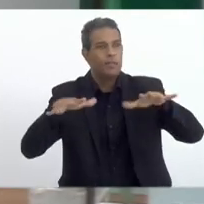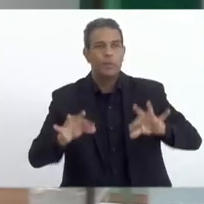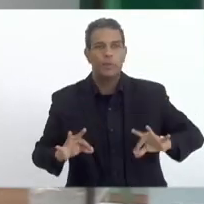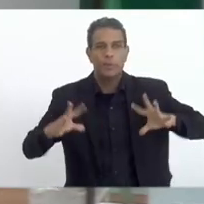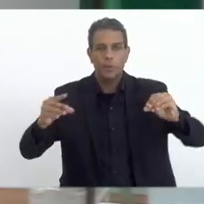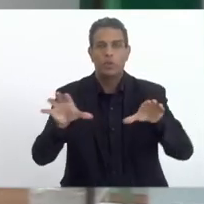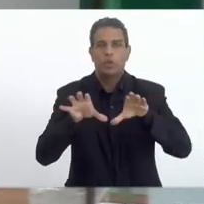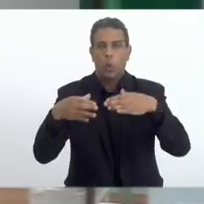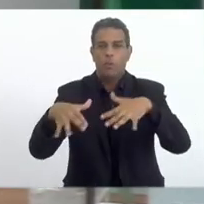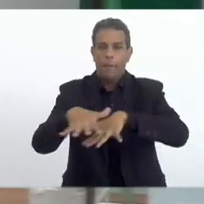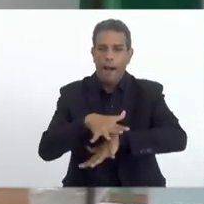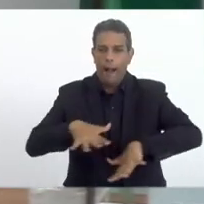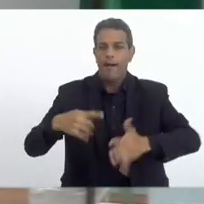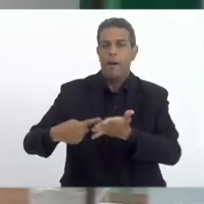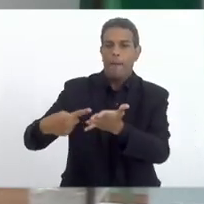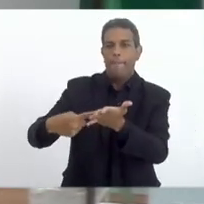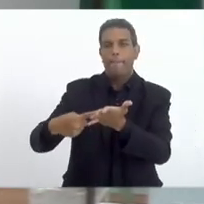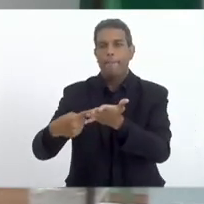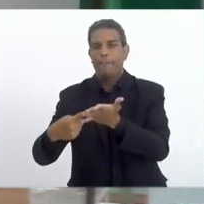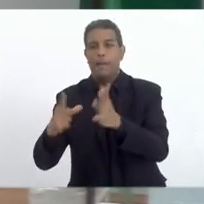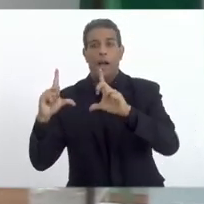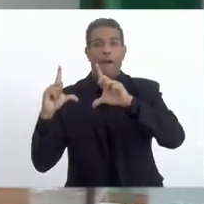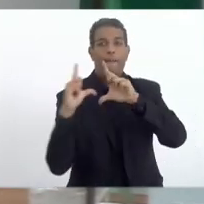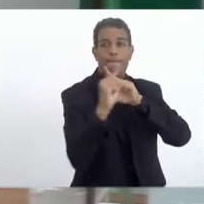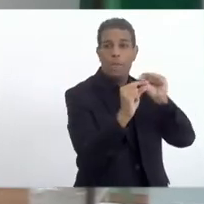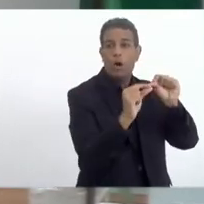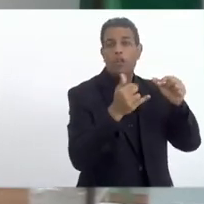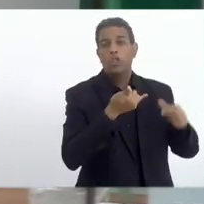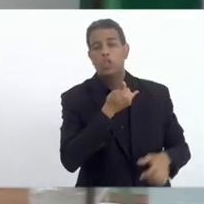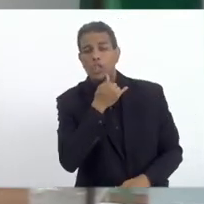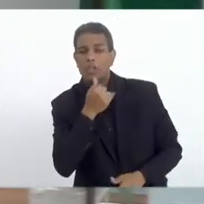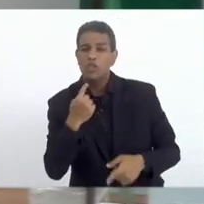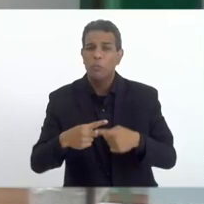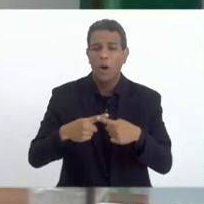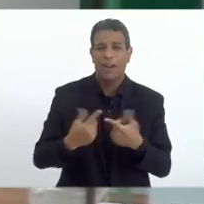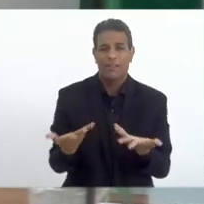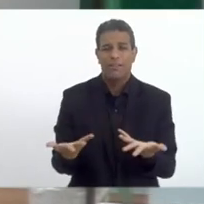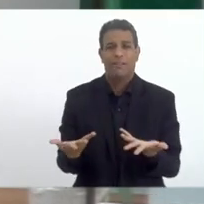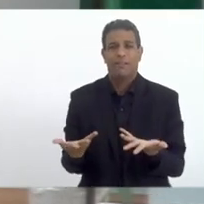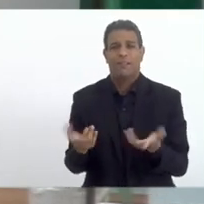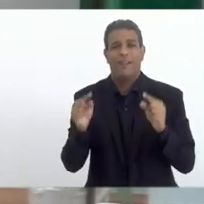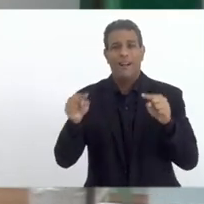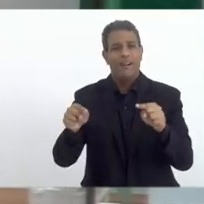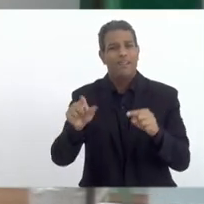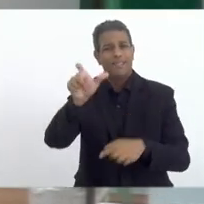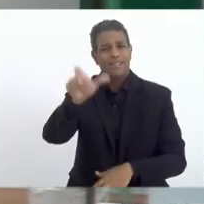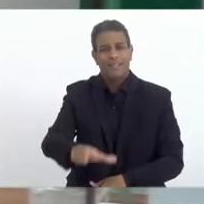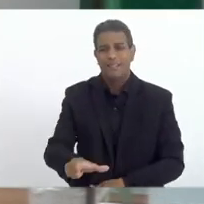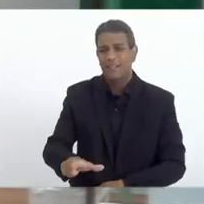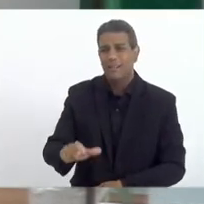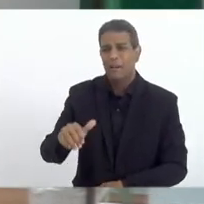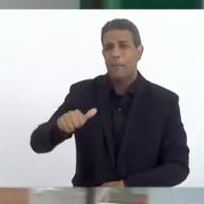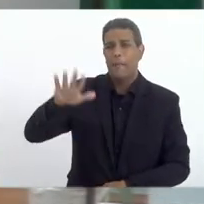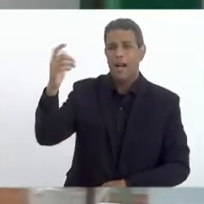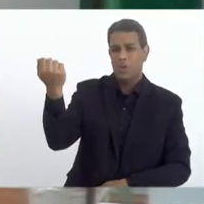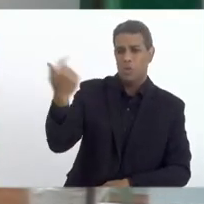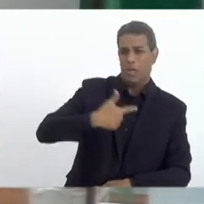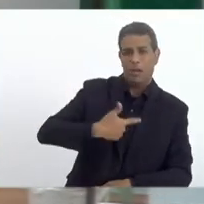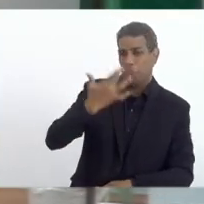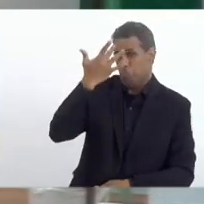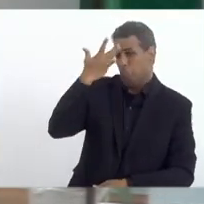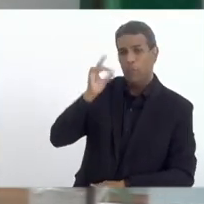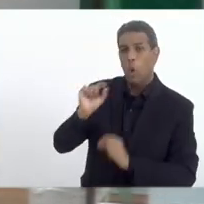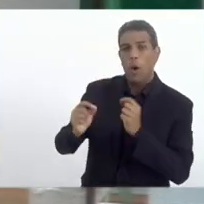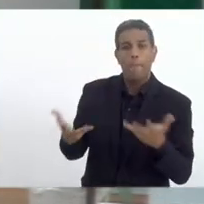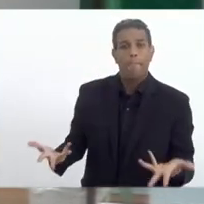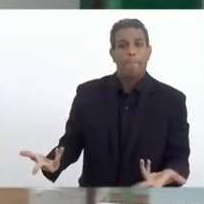conselheiro do Tribunal de Contas. Eu saía de lá triste. Porque eu digo, pô, esse cara não sabe mais do que eu, então como é